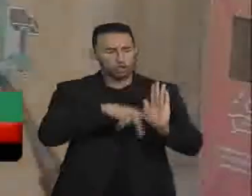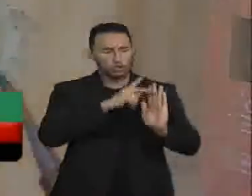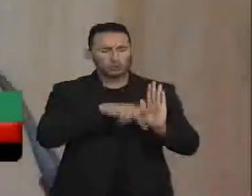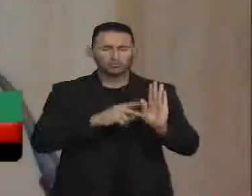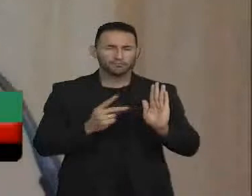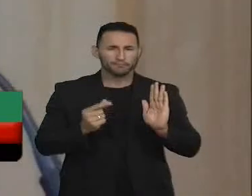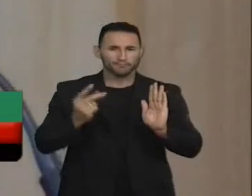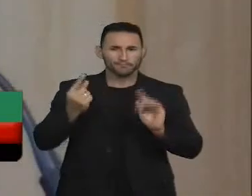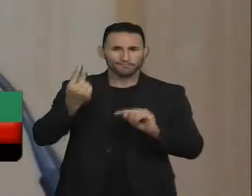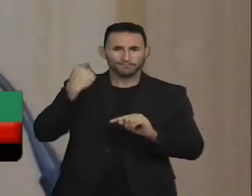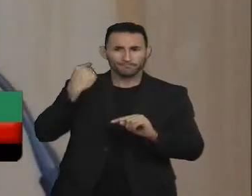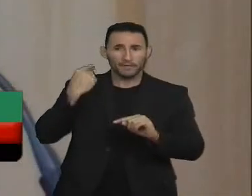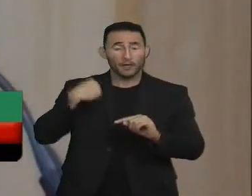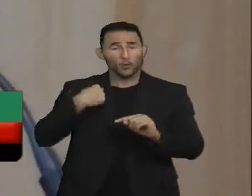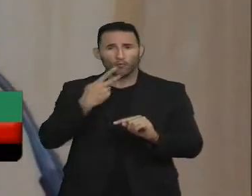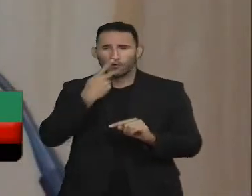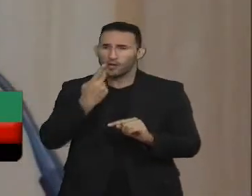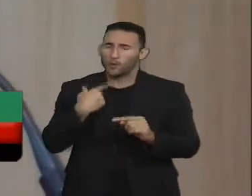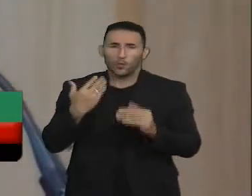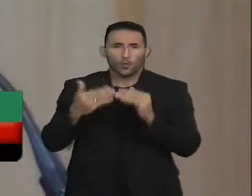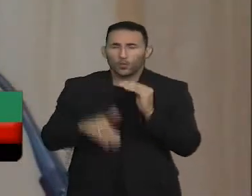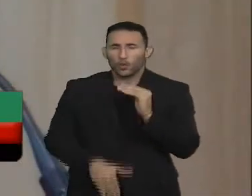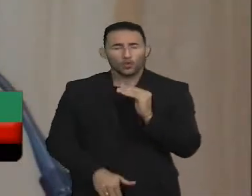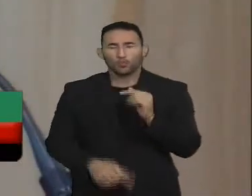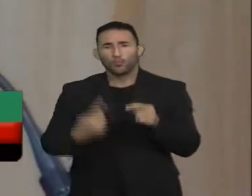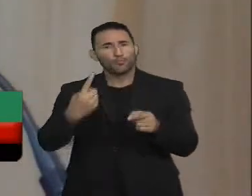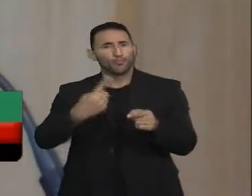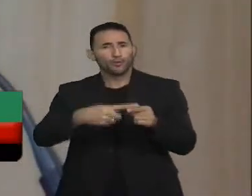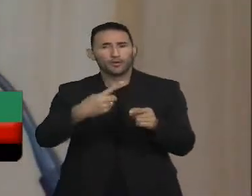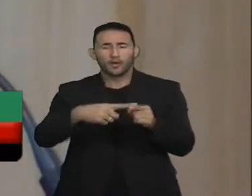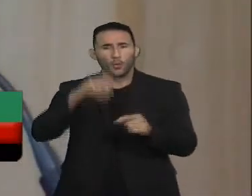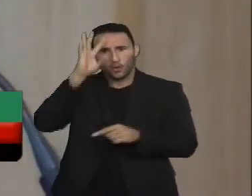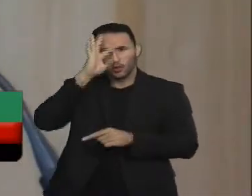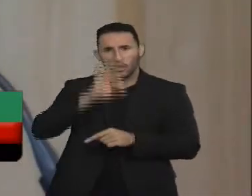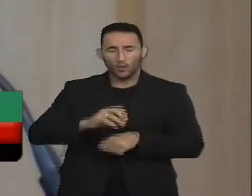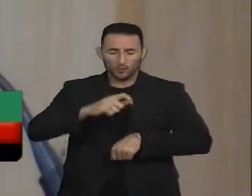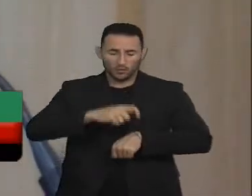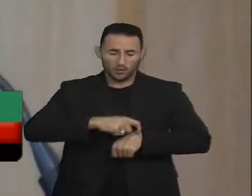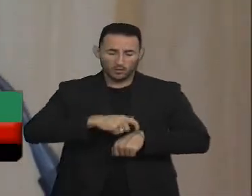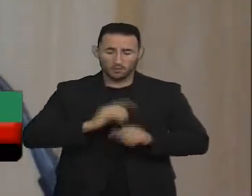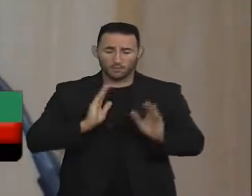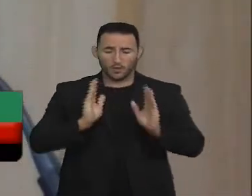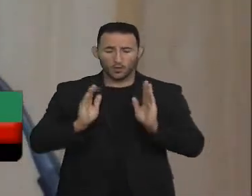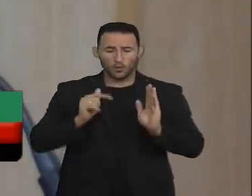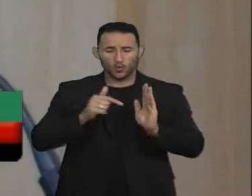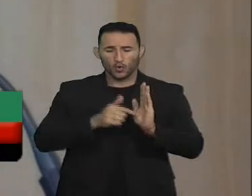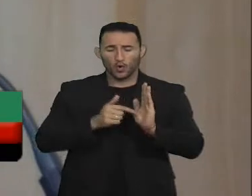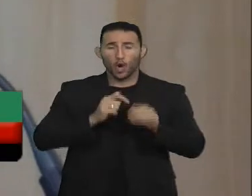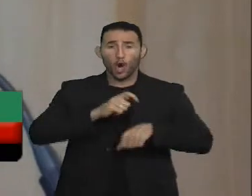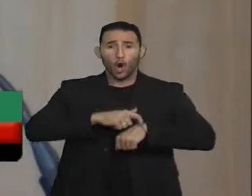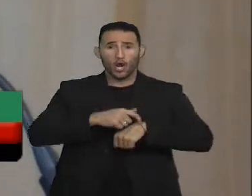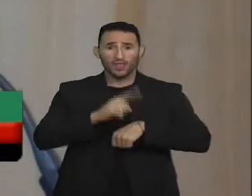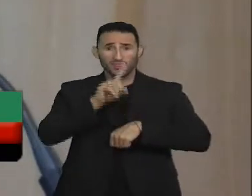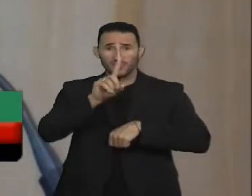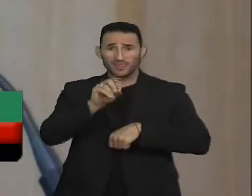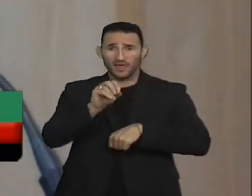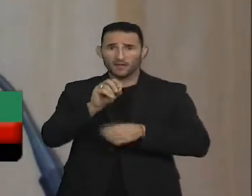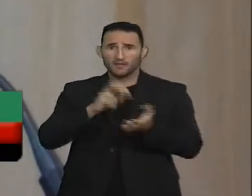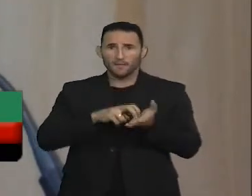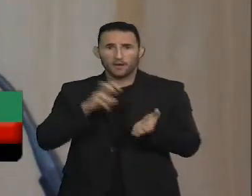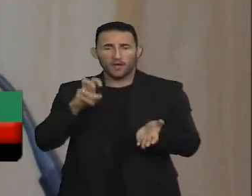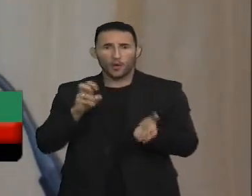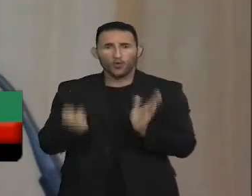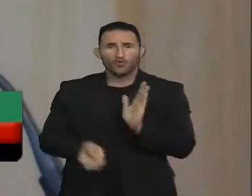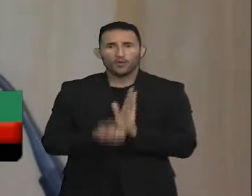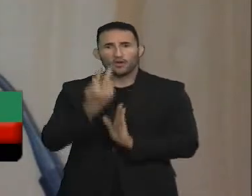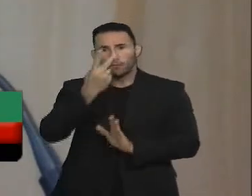tempo, né? Então me coloquei contra, porque eu entendo que, durante esse período, às 10 horas da manhã, a quantidade de pessoas que